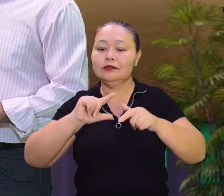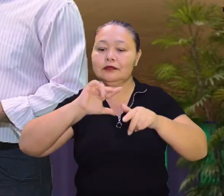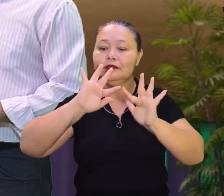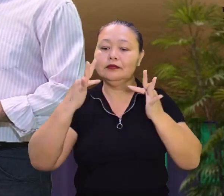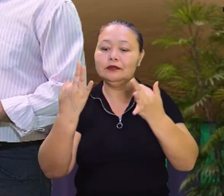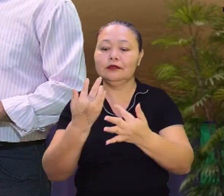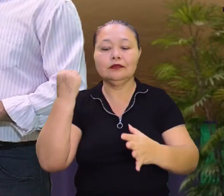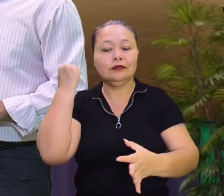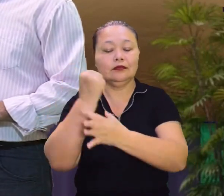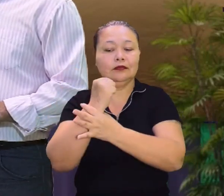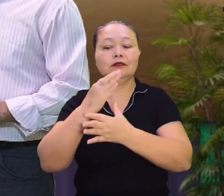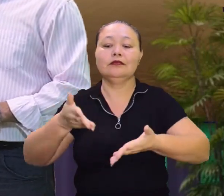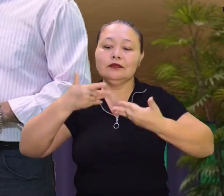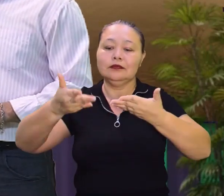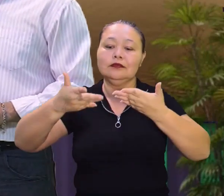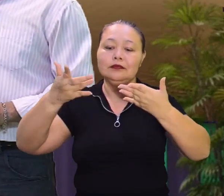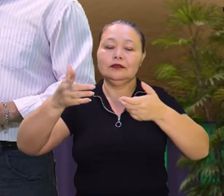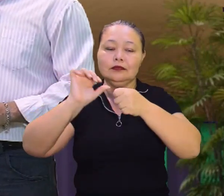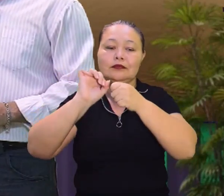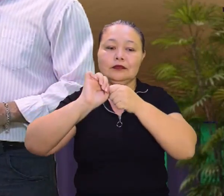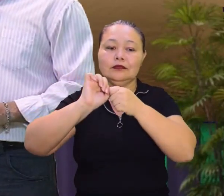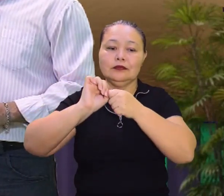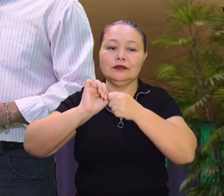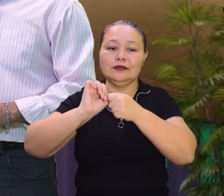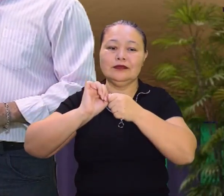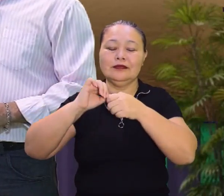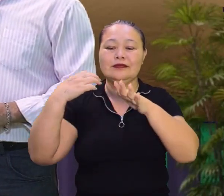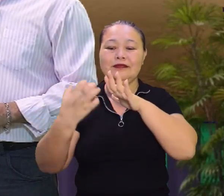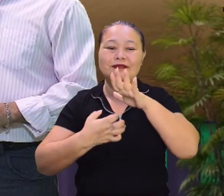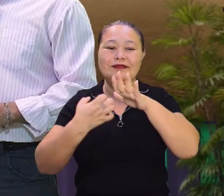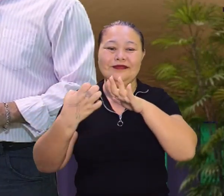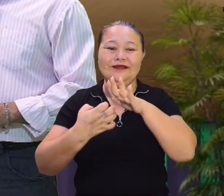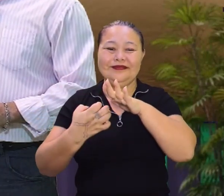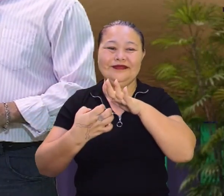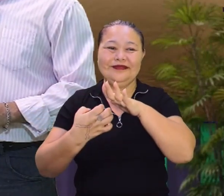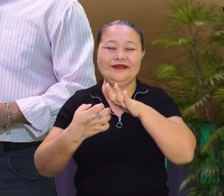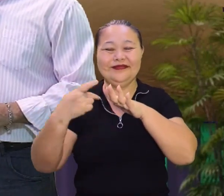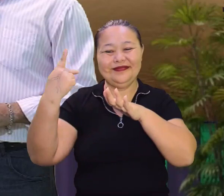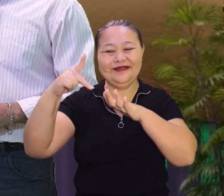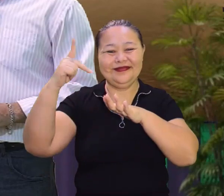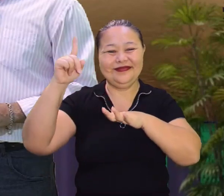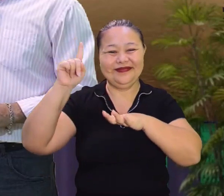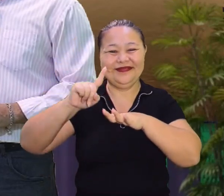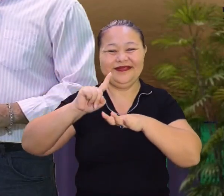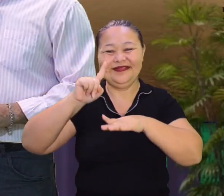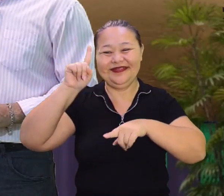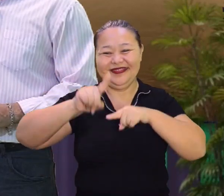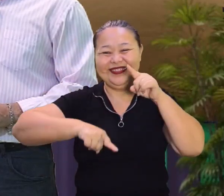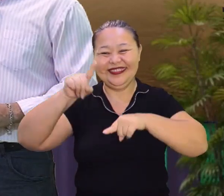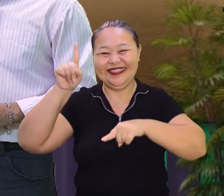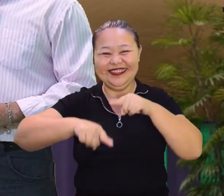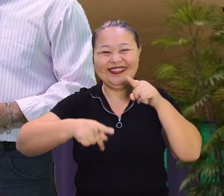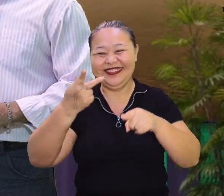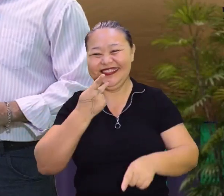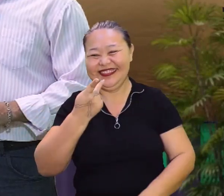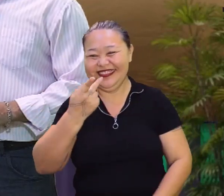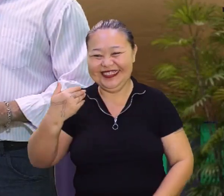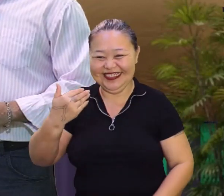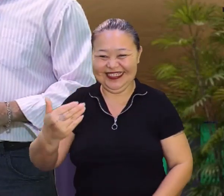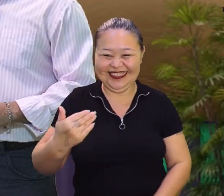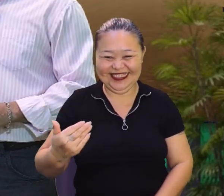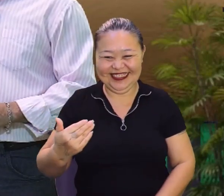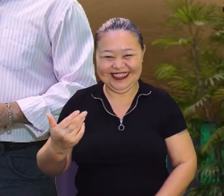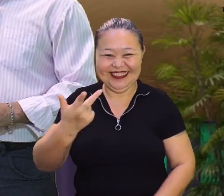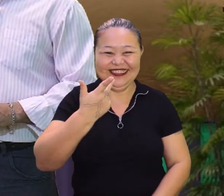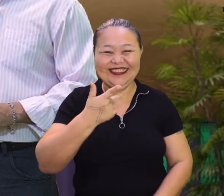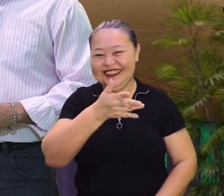que garantiu e promoveu a industrialização desse referido país que eu já falei há pouco. Então,